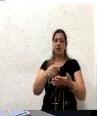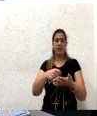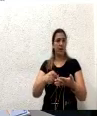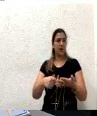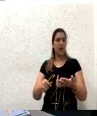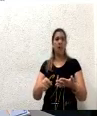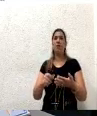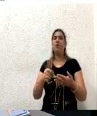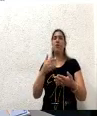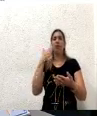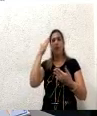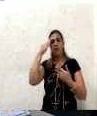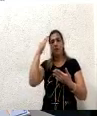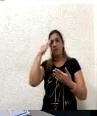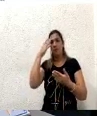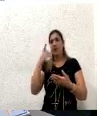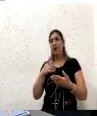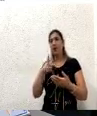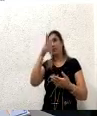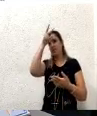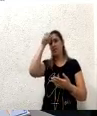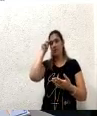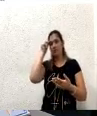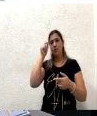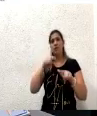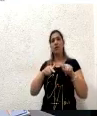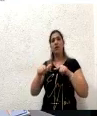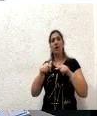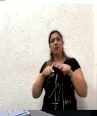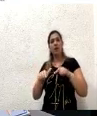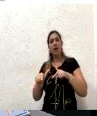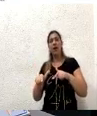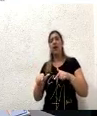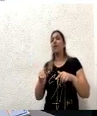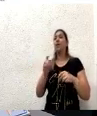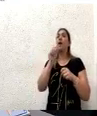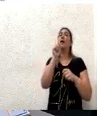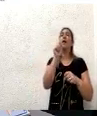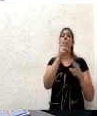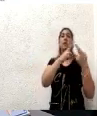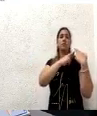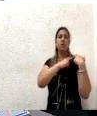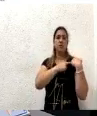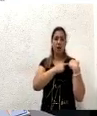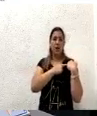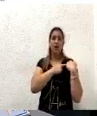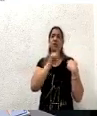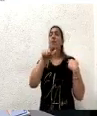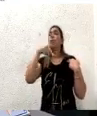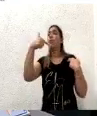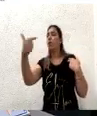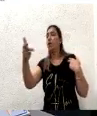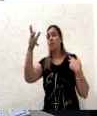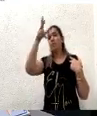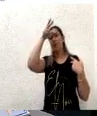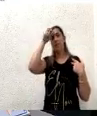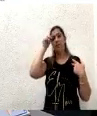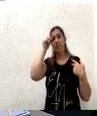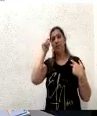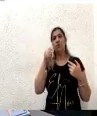na prefeitura e até passar pelo crivo do responsável, para depois ir para o prefeito, enfim. Eu